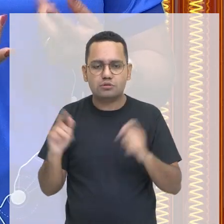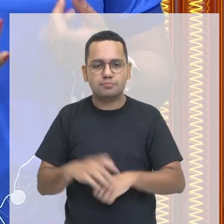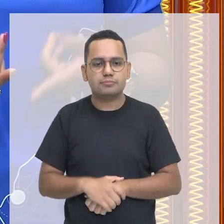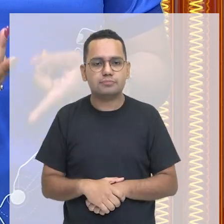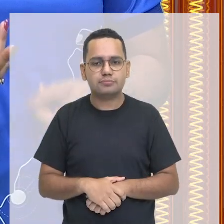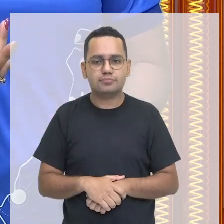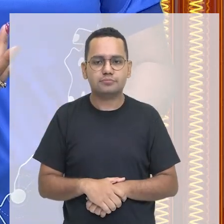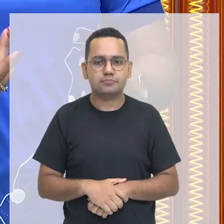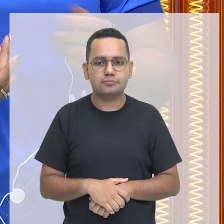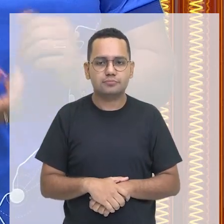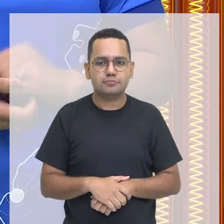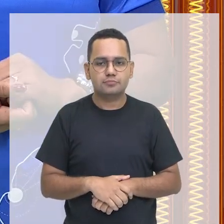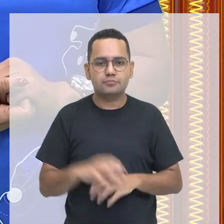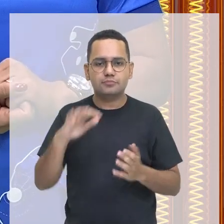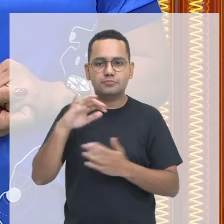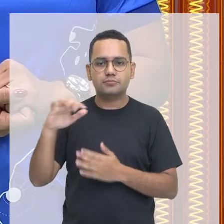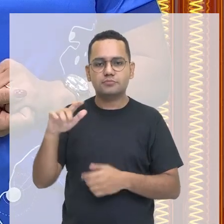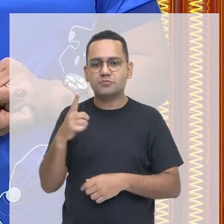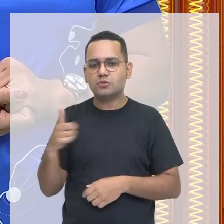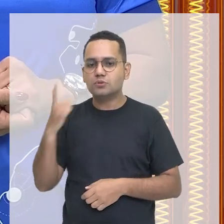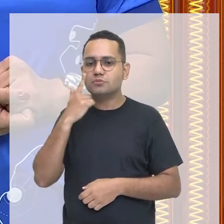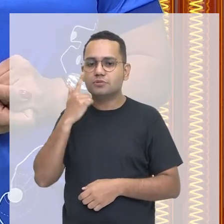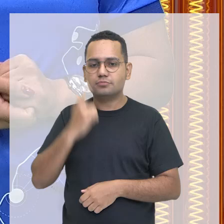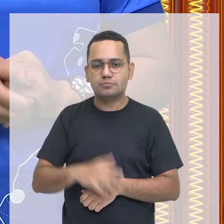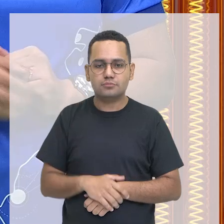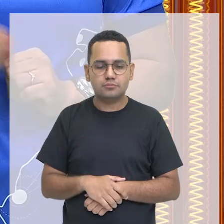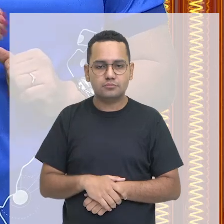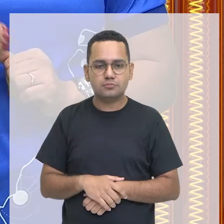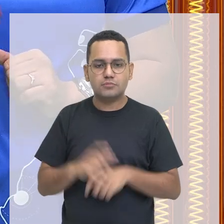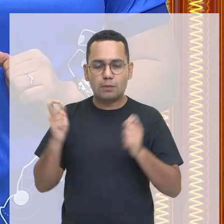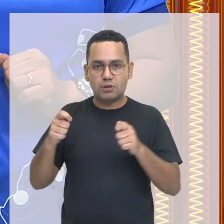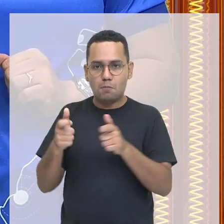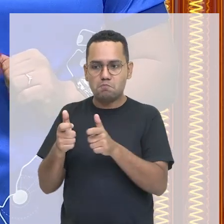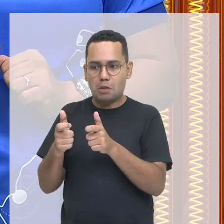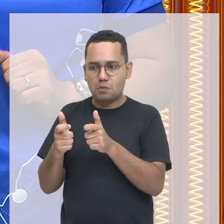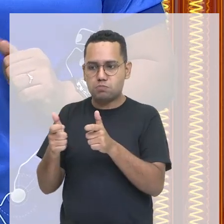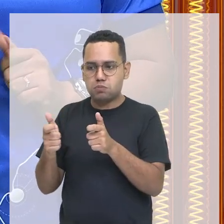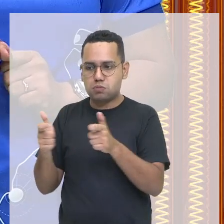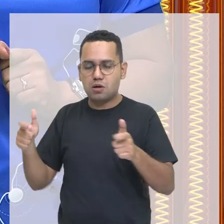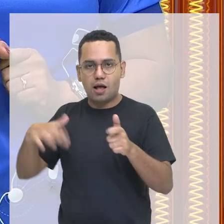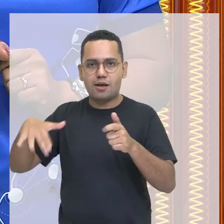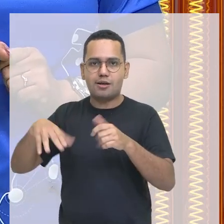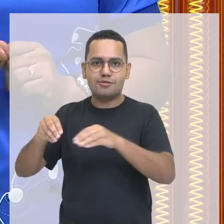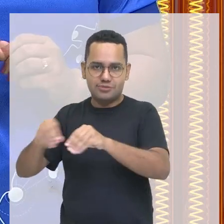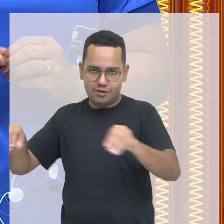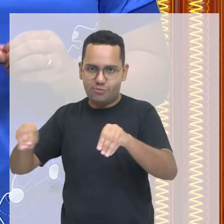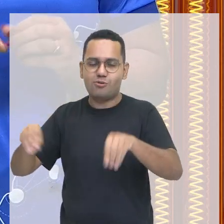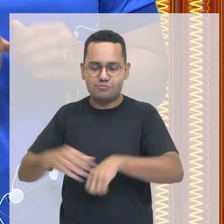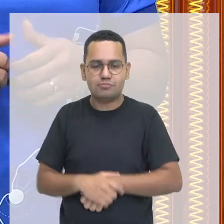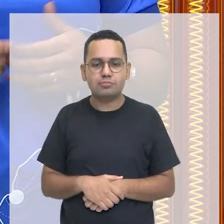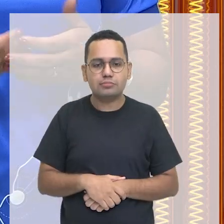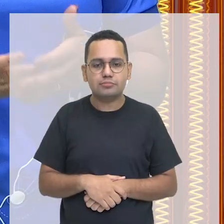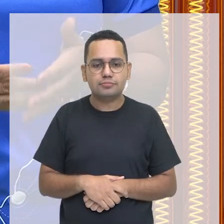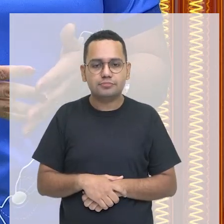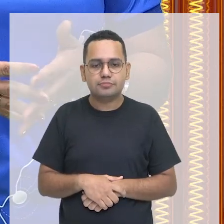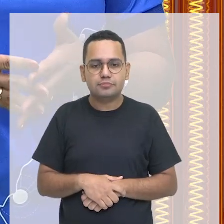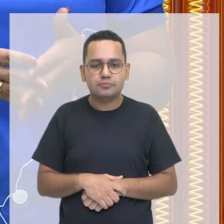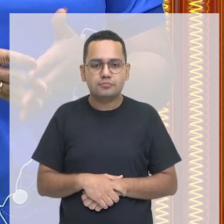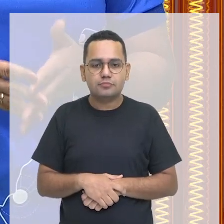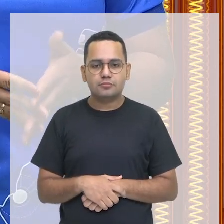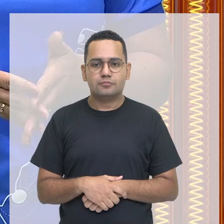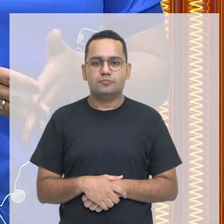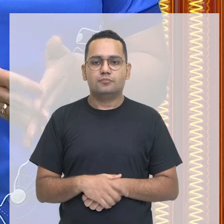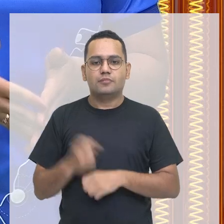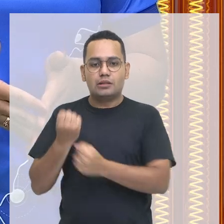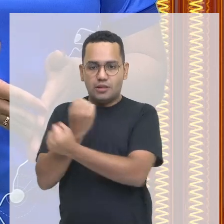frente, através da nossa próxima característica, que é justamente o expansionismo territorial, em que nós vamos observar